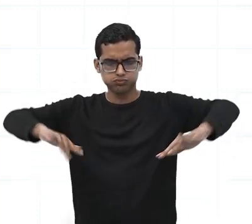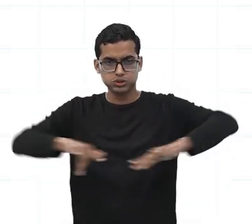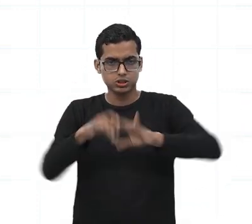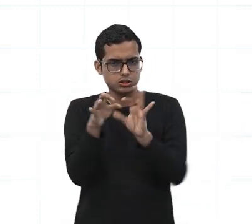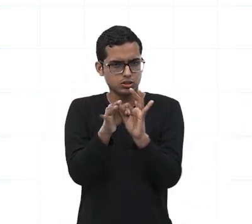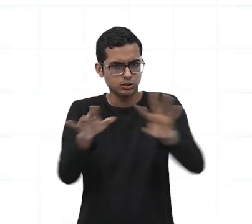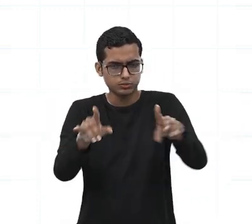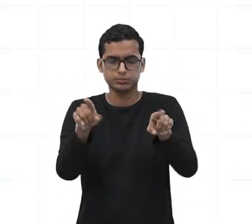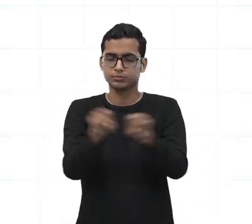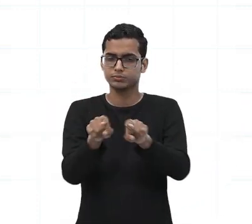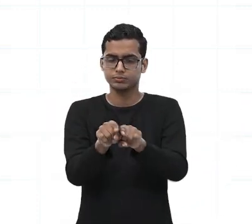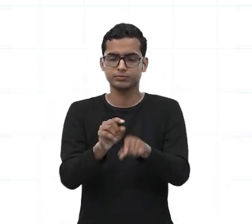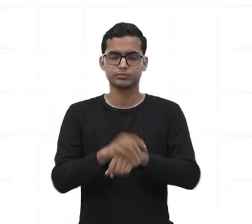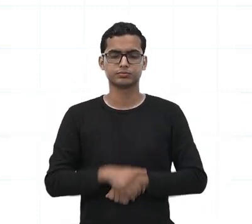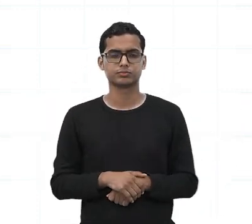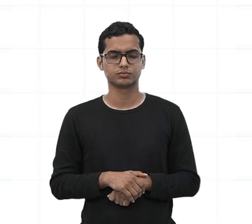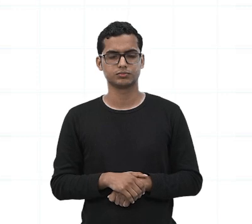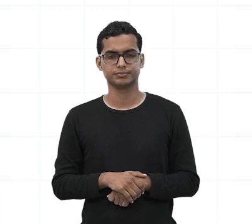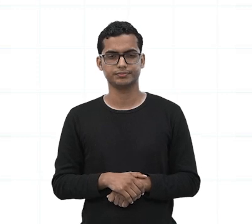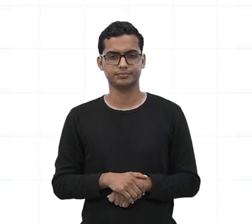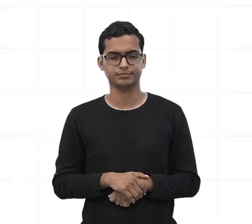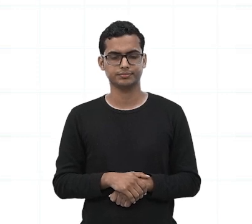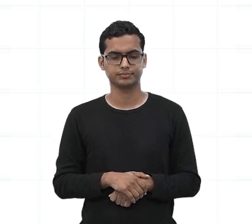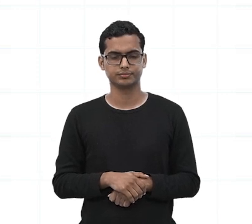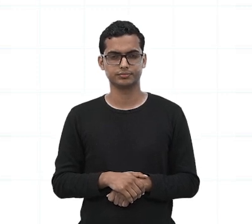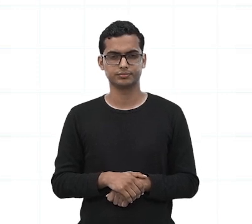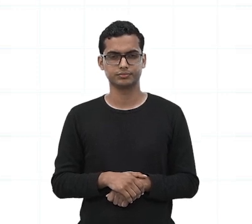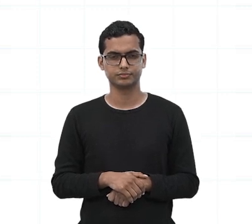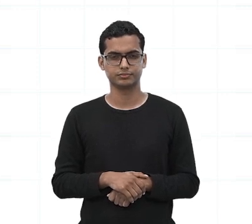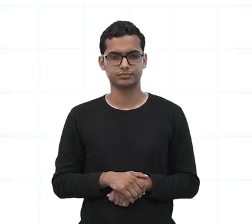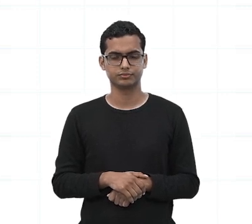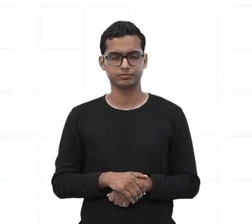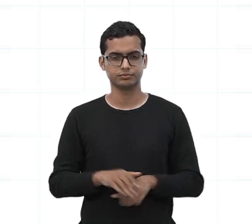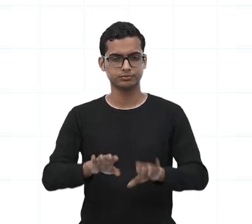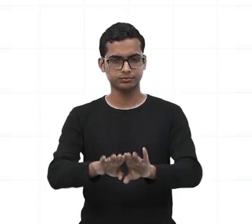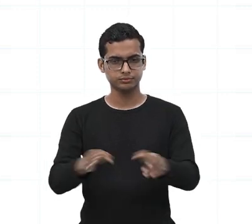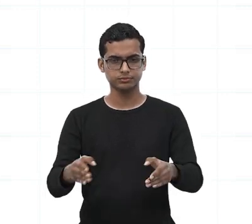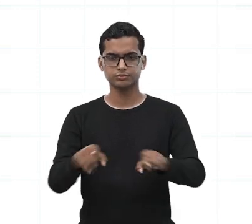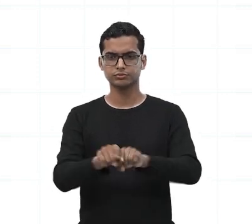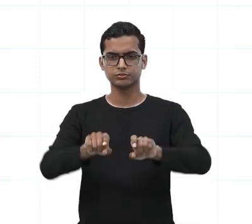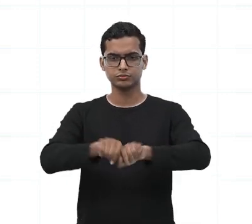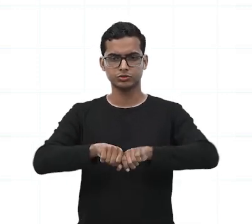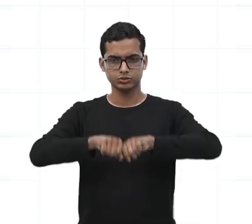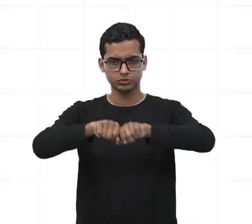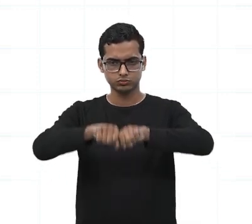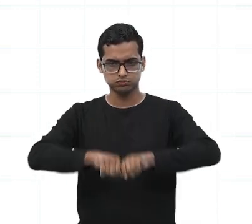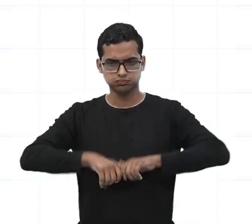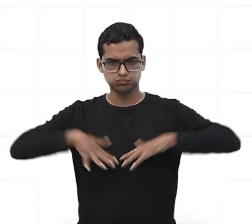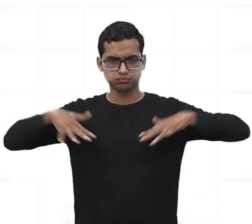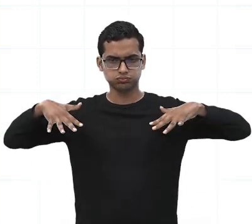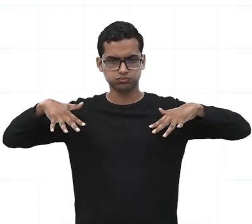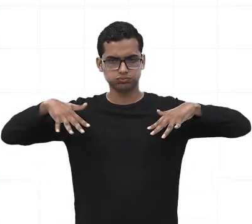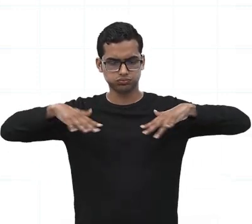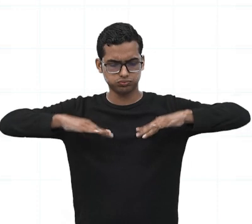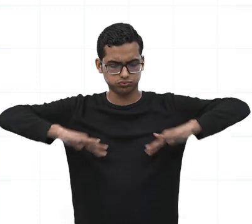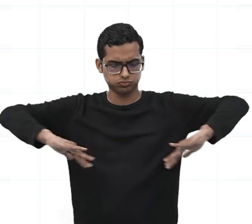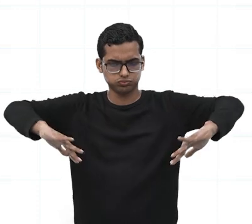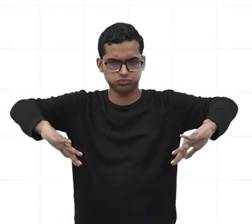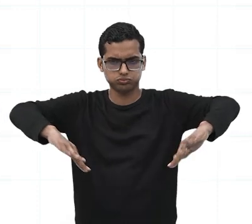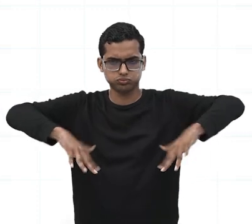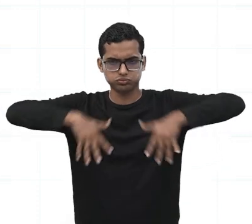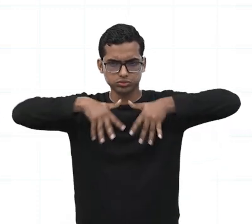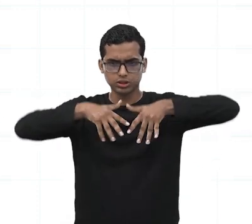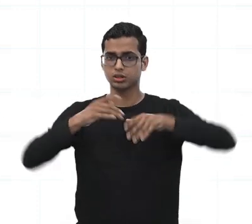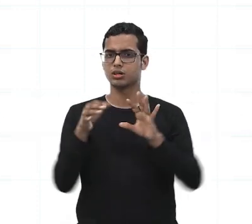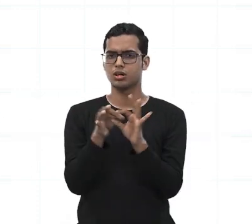aí, a gente acabou de ver uma referência a um teatro bem aberto, como se ele tivesse todo ao ar livre, e agora a